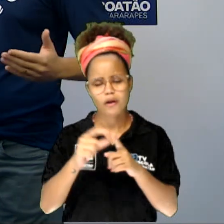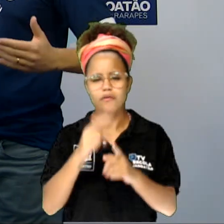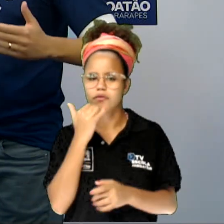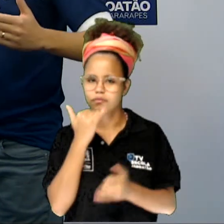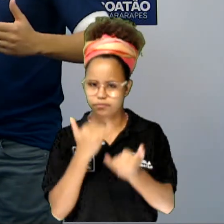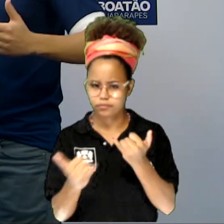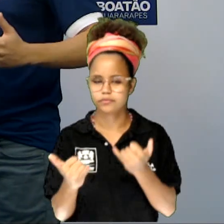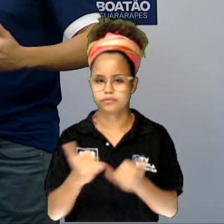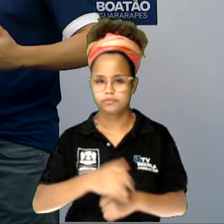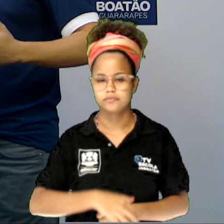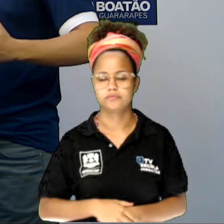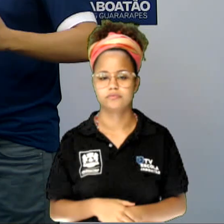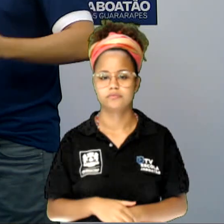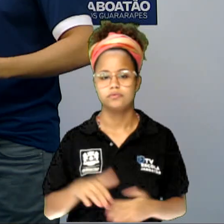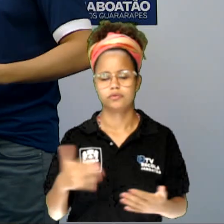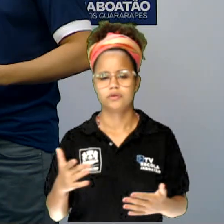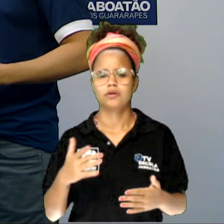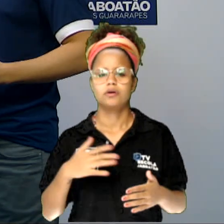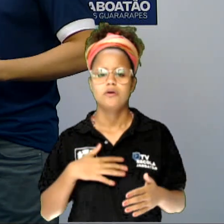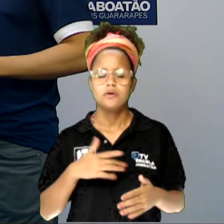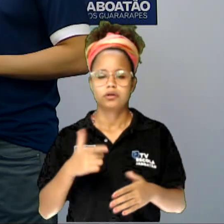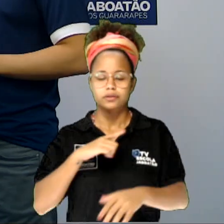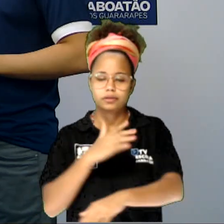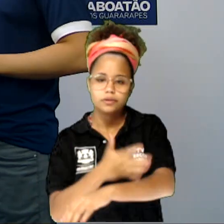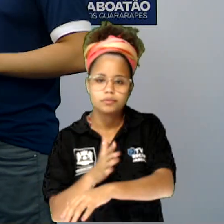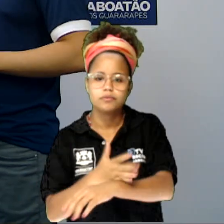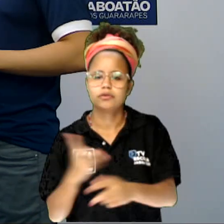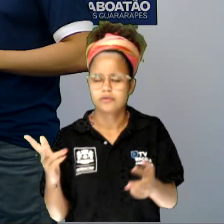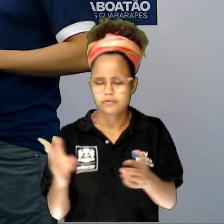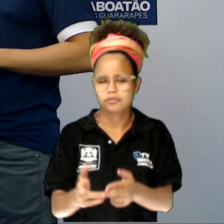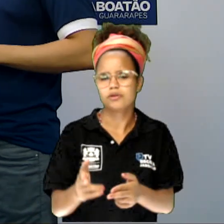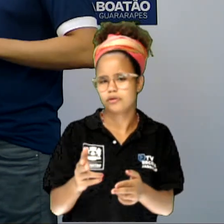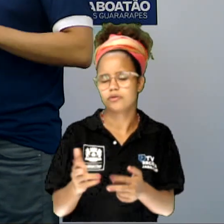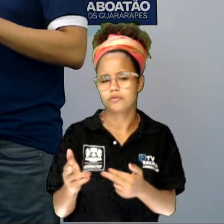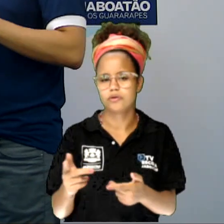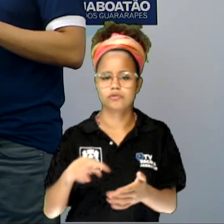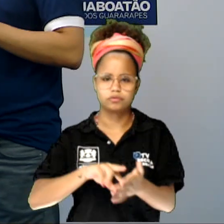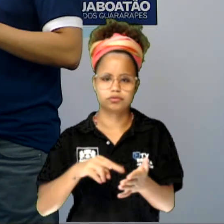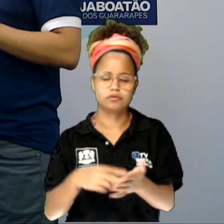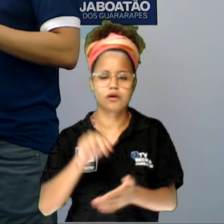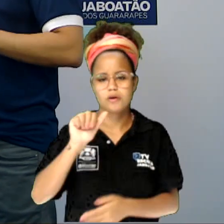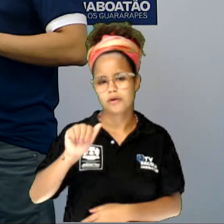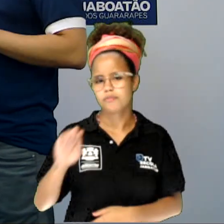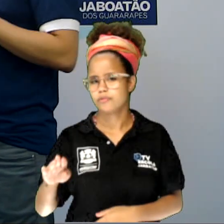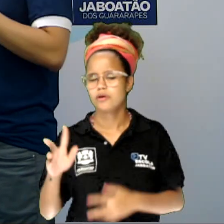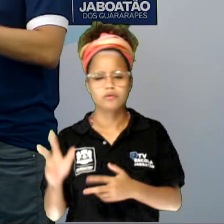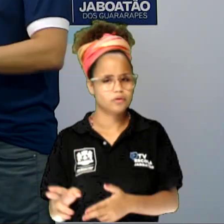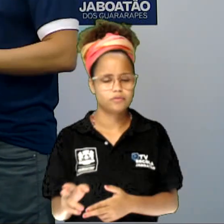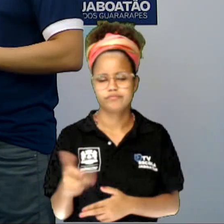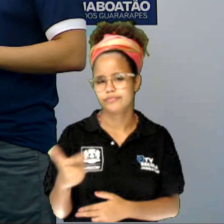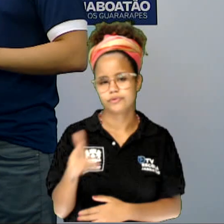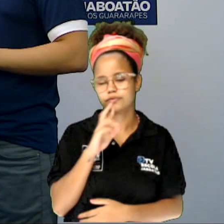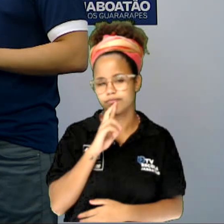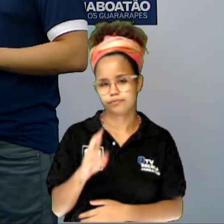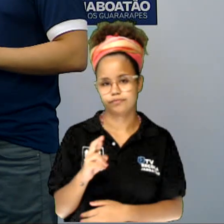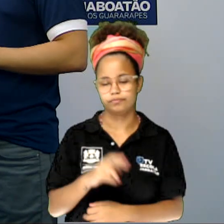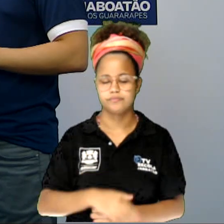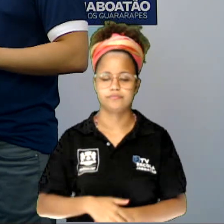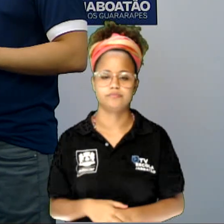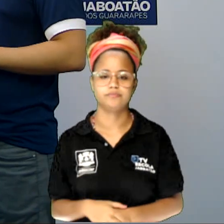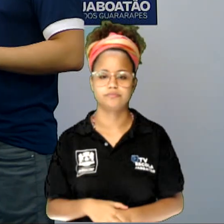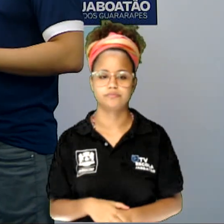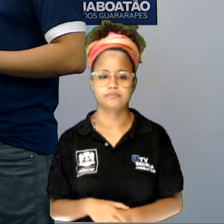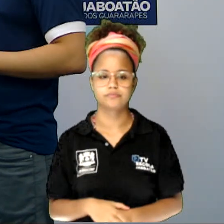linguagem já fazem parte da linguagem figurada. Então a gente vai associar o A com o B. Não chegamos ainda à nossa resposta,